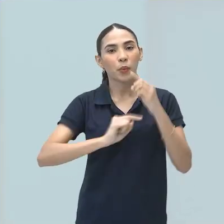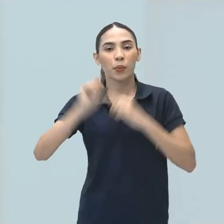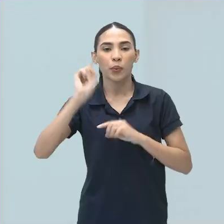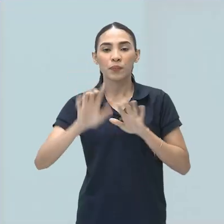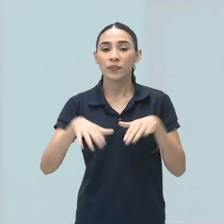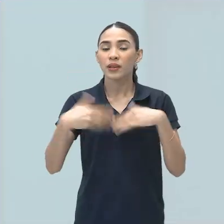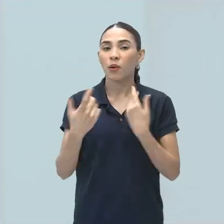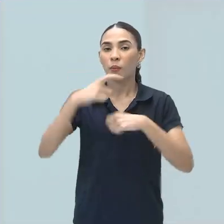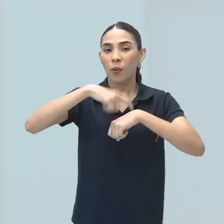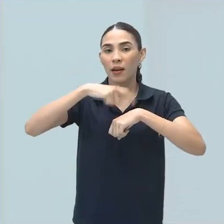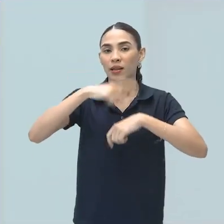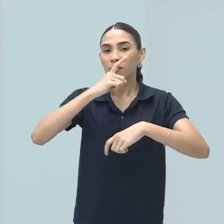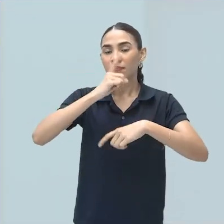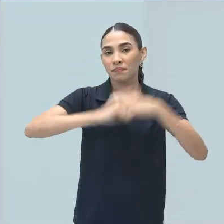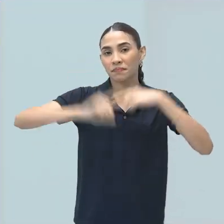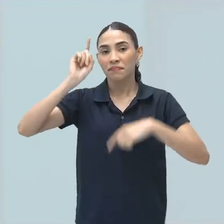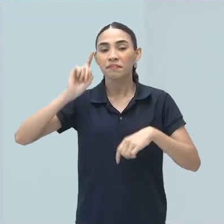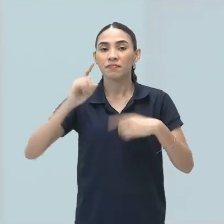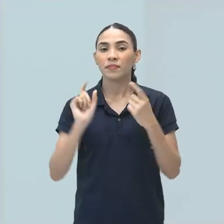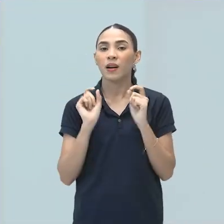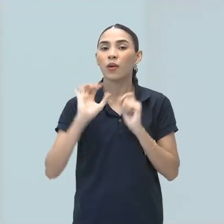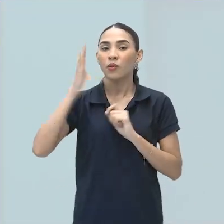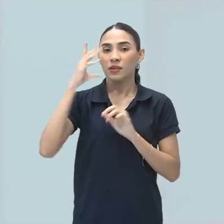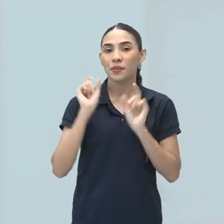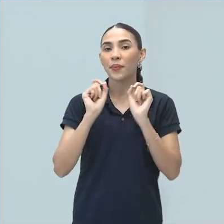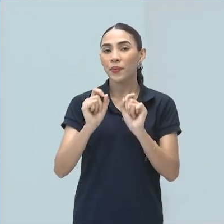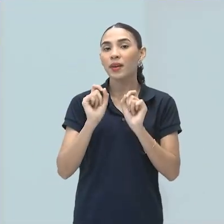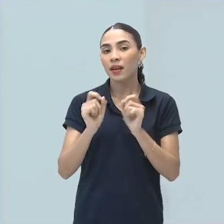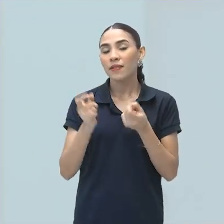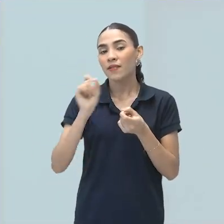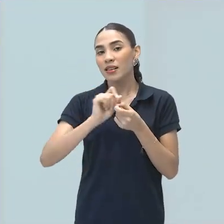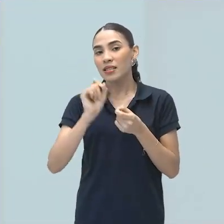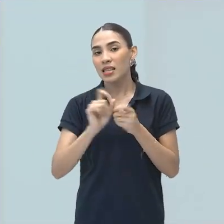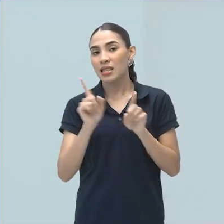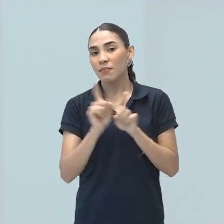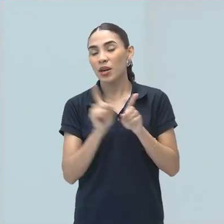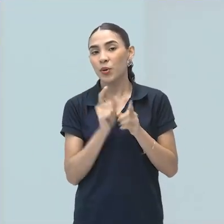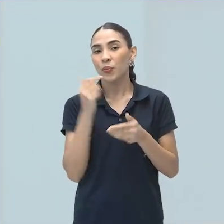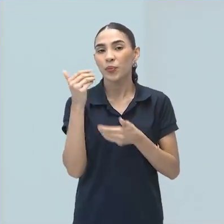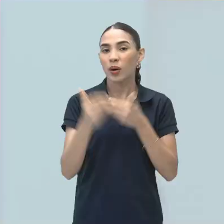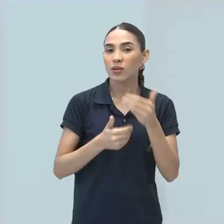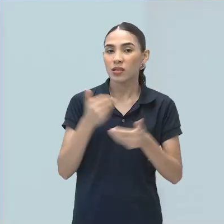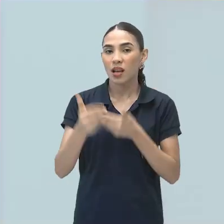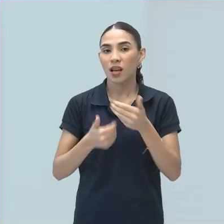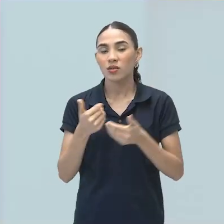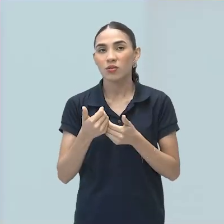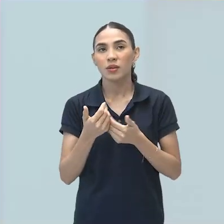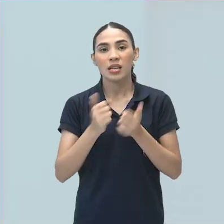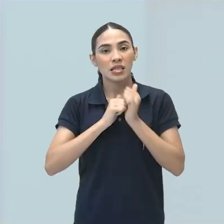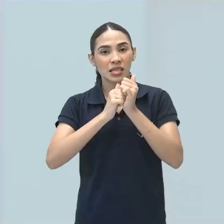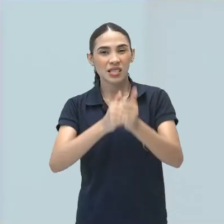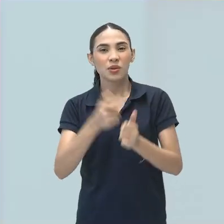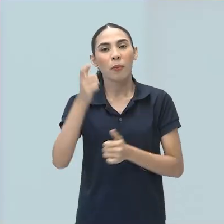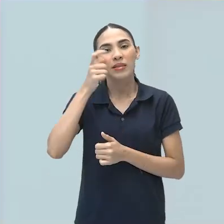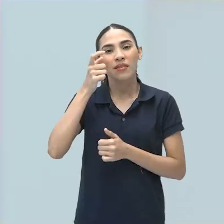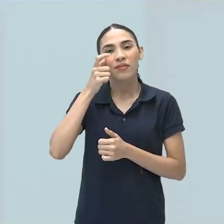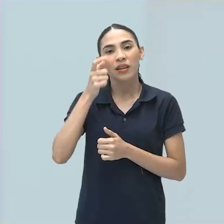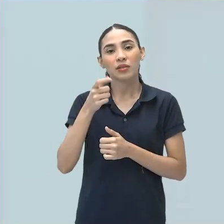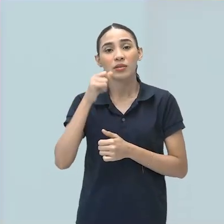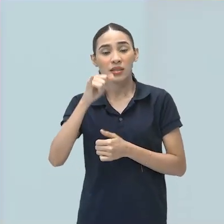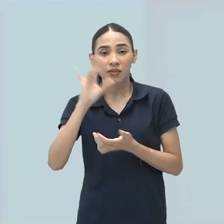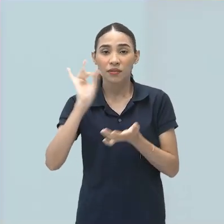E, ao se transformar, acabou por fazer um processo de seguir observando, sim,